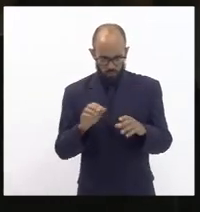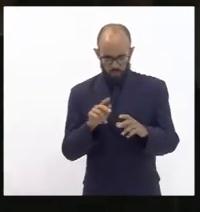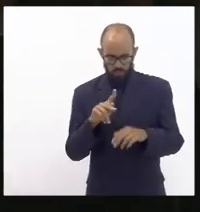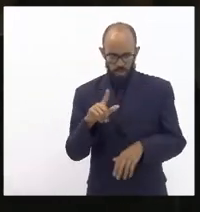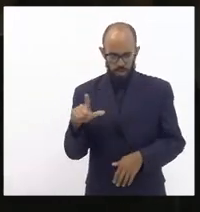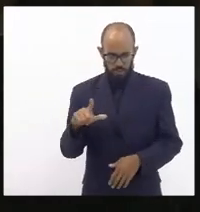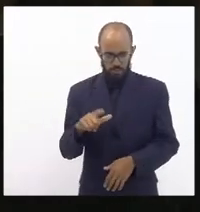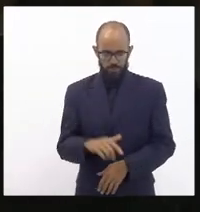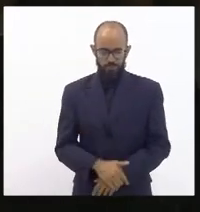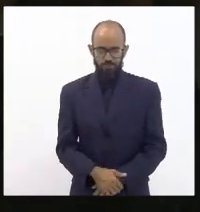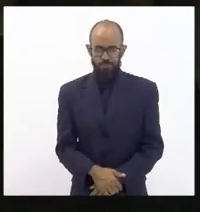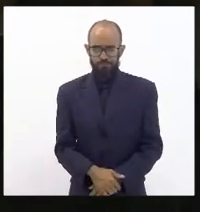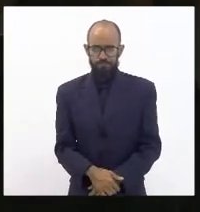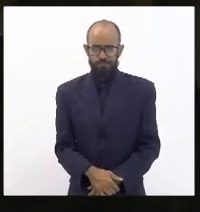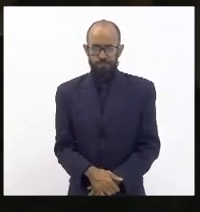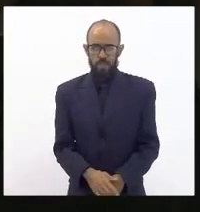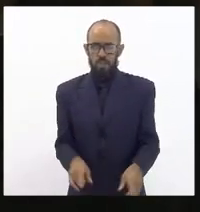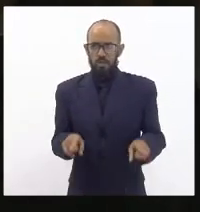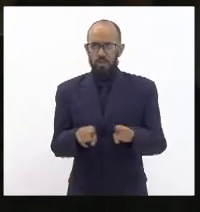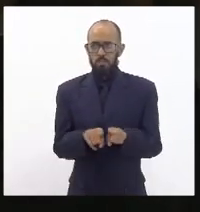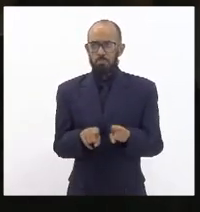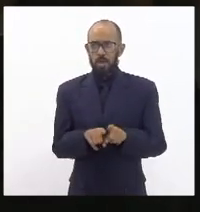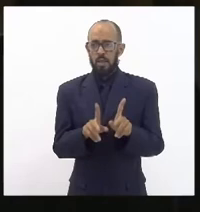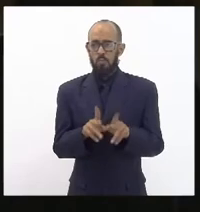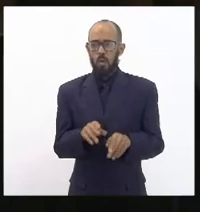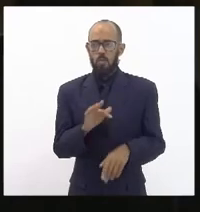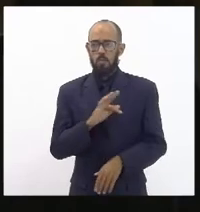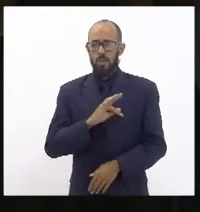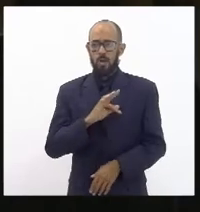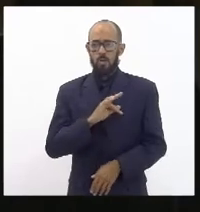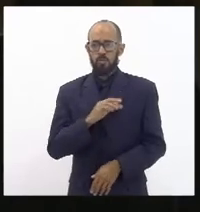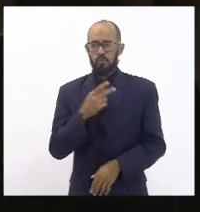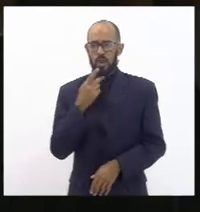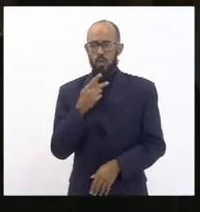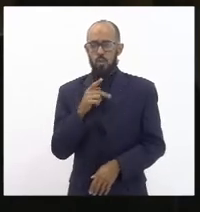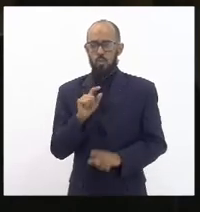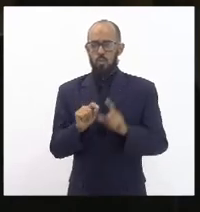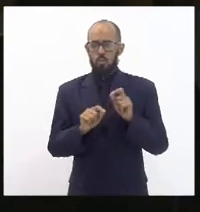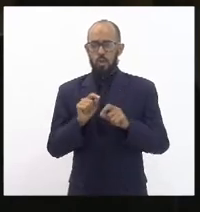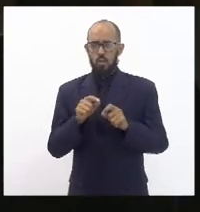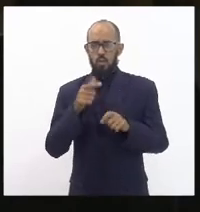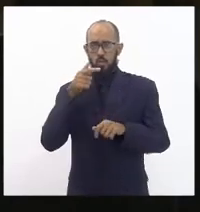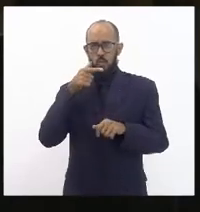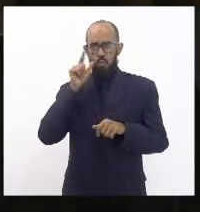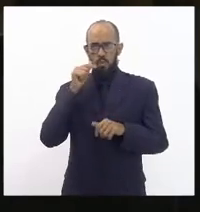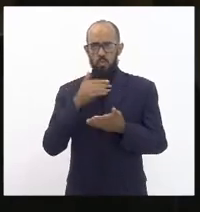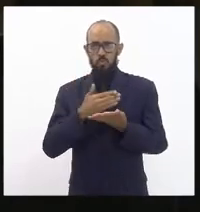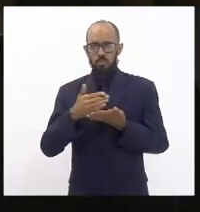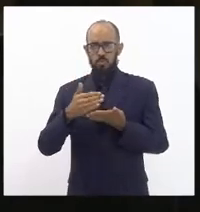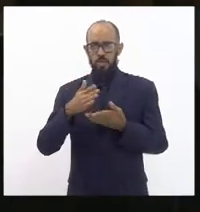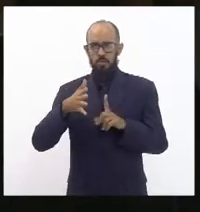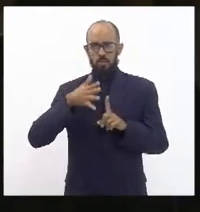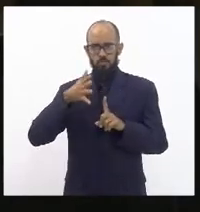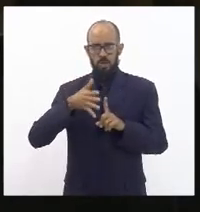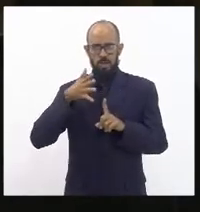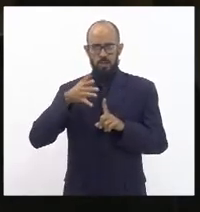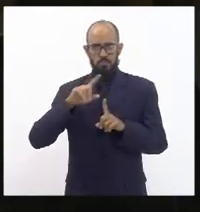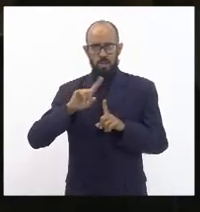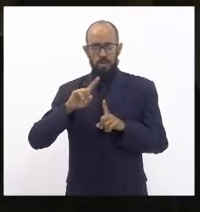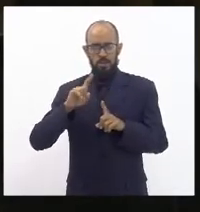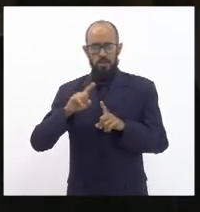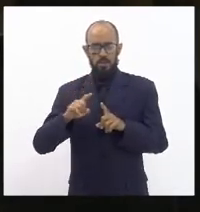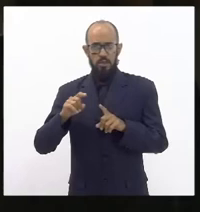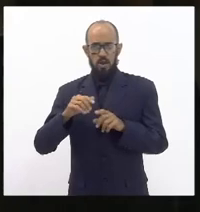projeto e assim como a deputada Martha Rocha eu falou ontem eu iniciei a minha fala e para não